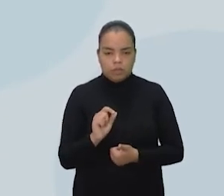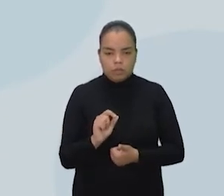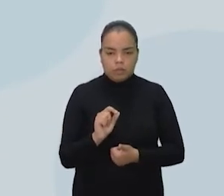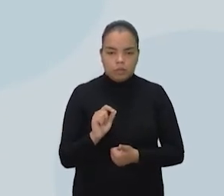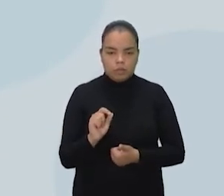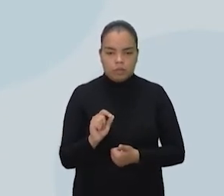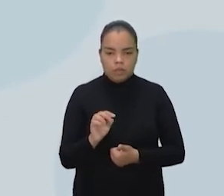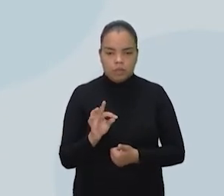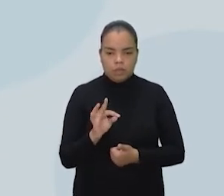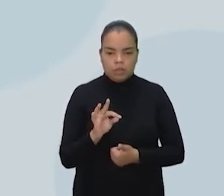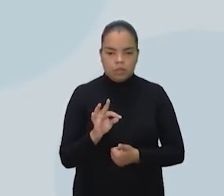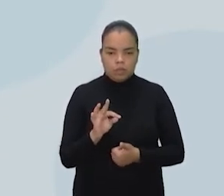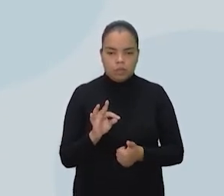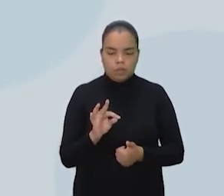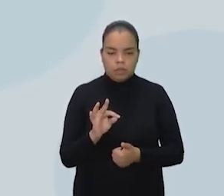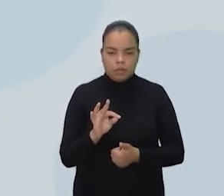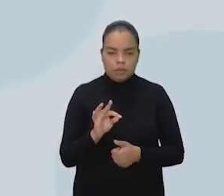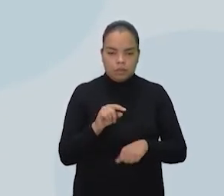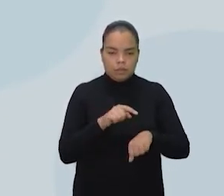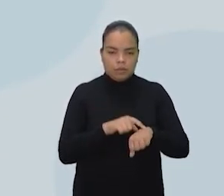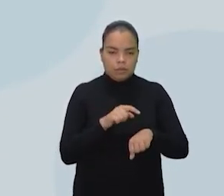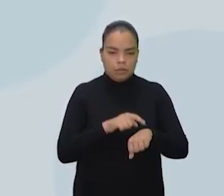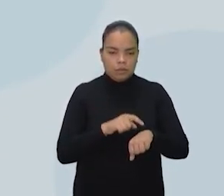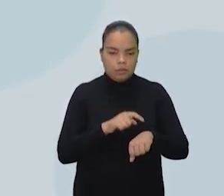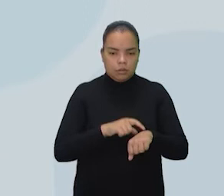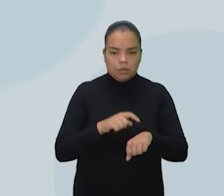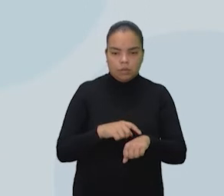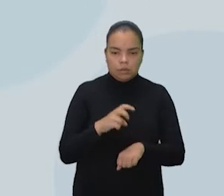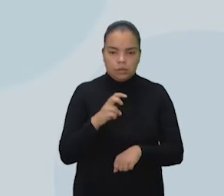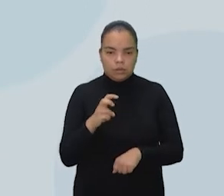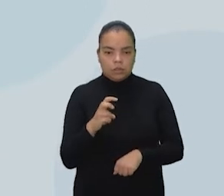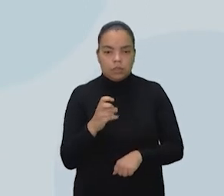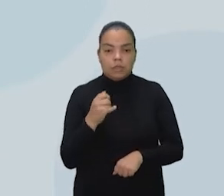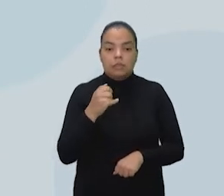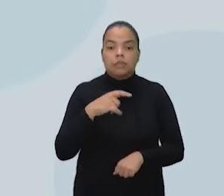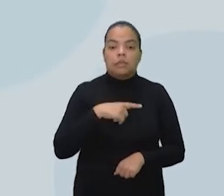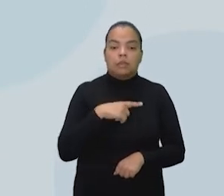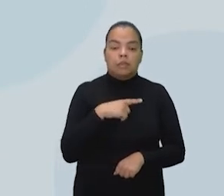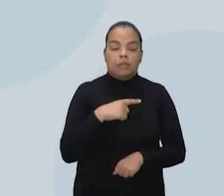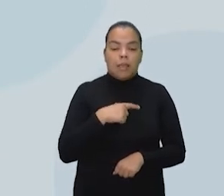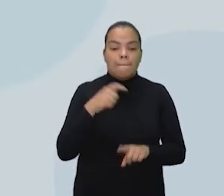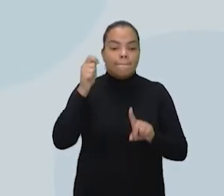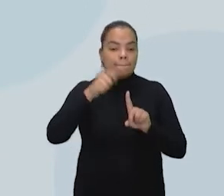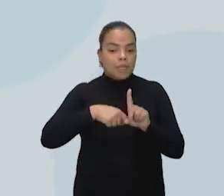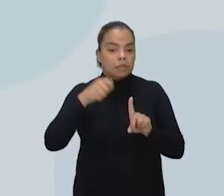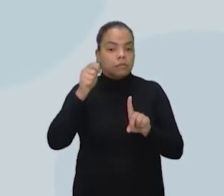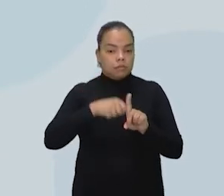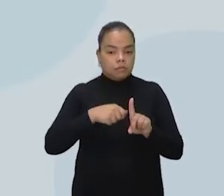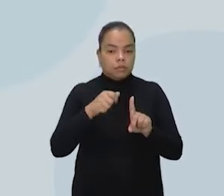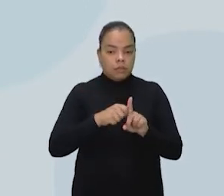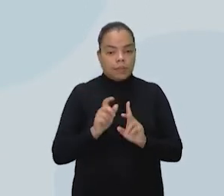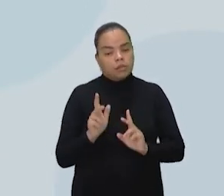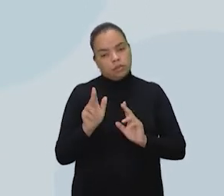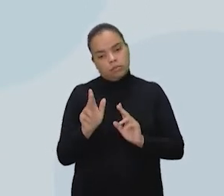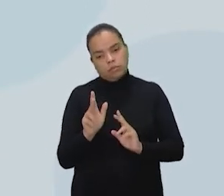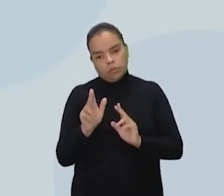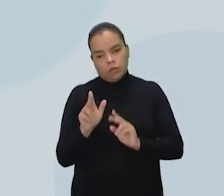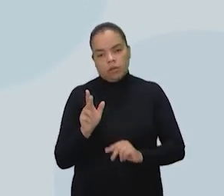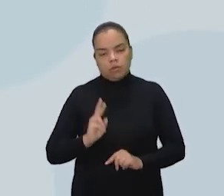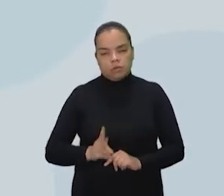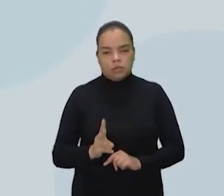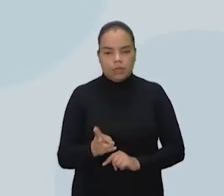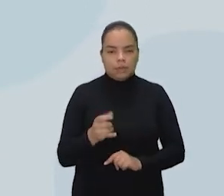é se a taxa está mensal e o tempo está mensal. Esses têm que estar sempre na mesma unidade de medida. Se a taxa fosse